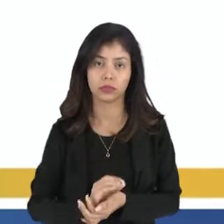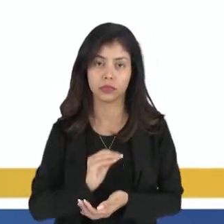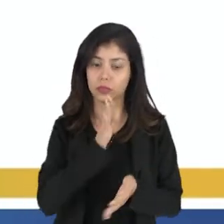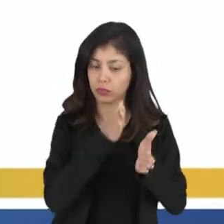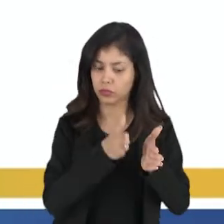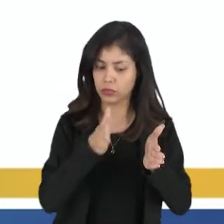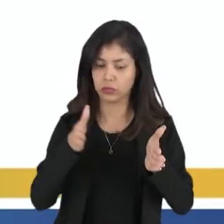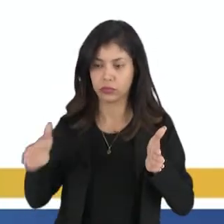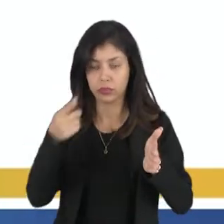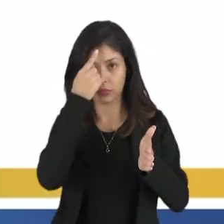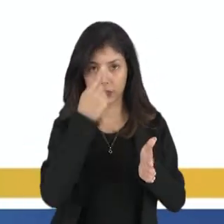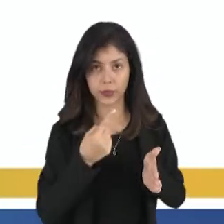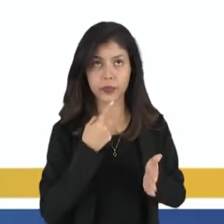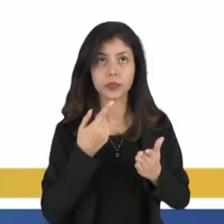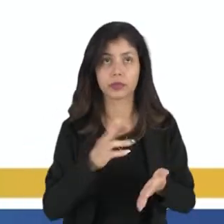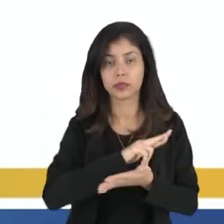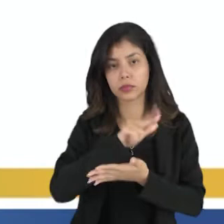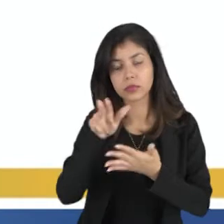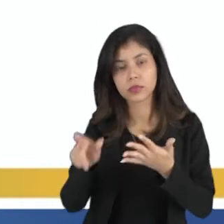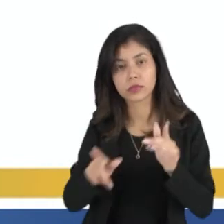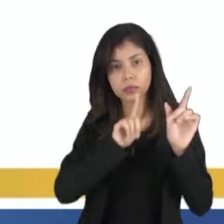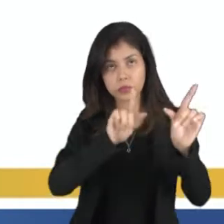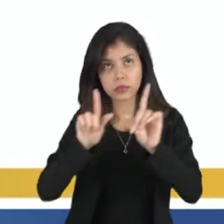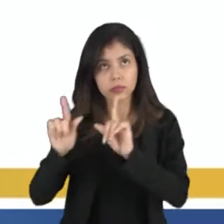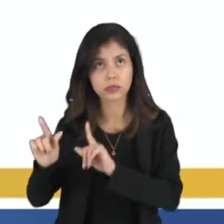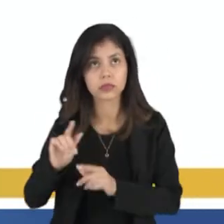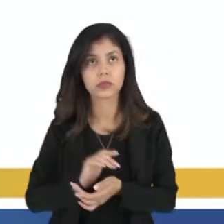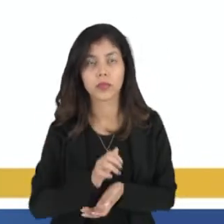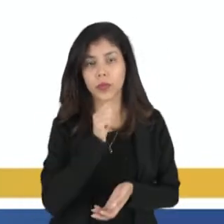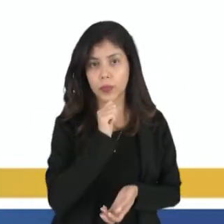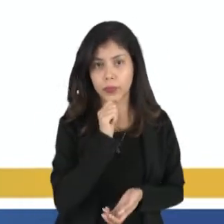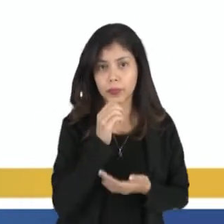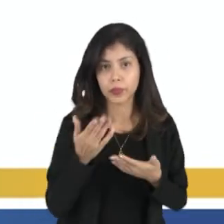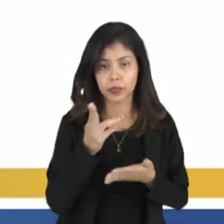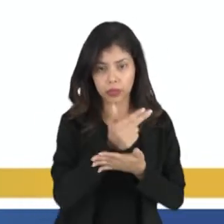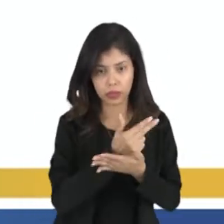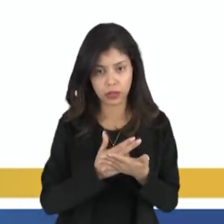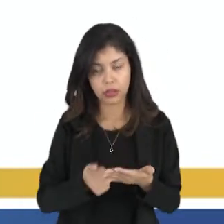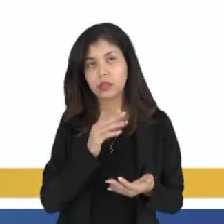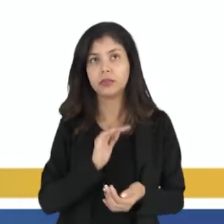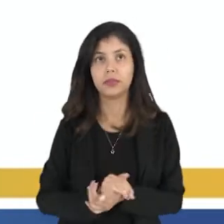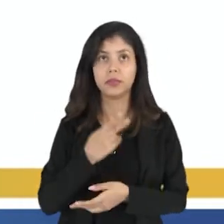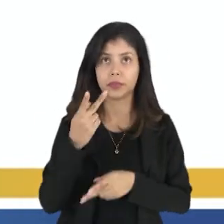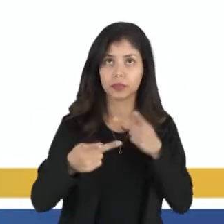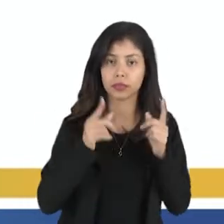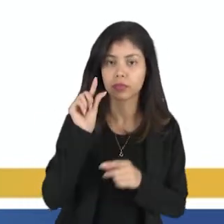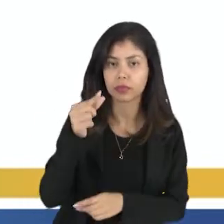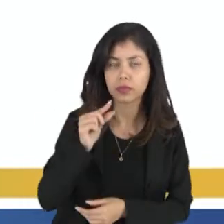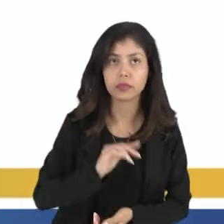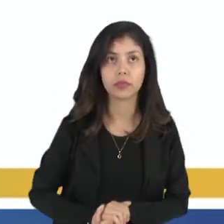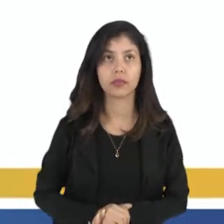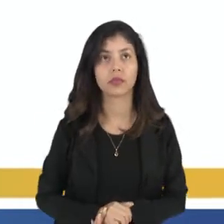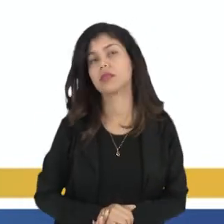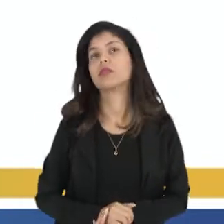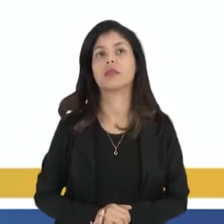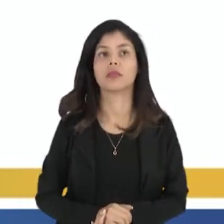sequência de imagens, tá? Então, são vários quadrinhos, que além do desenho vão conter falas, pequenas